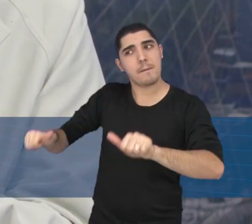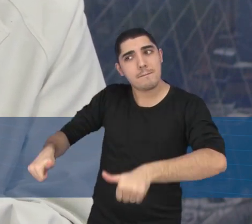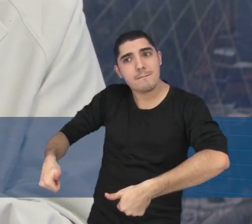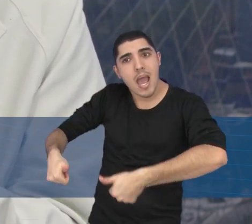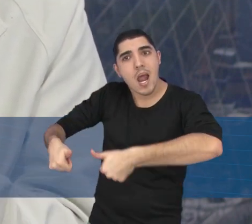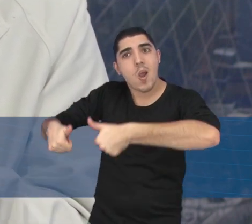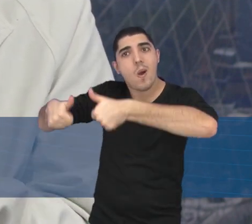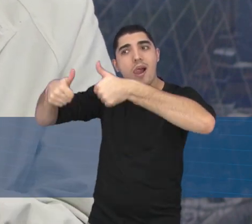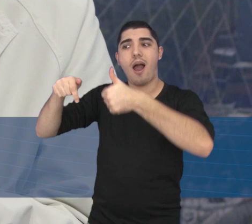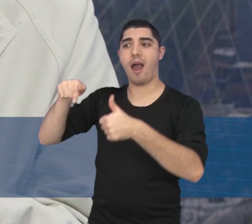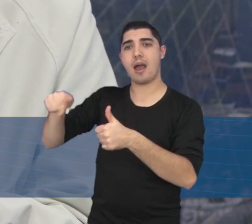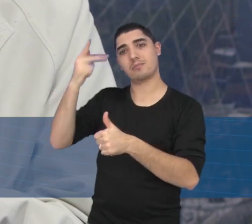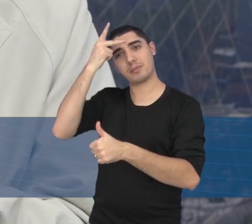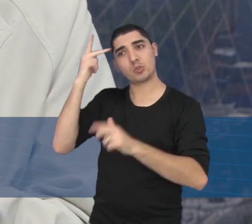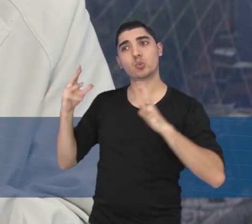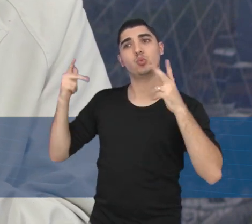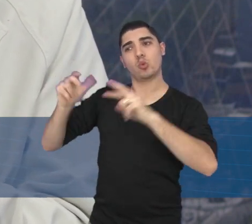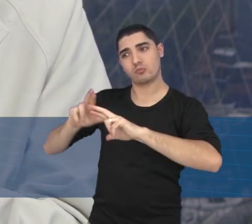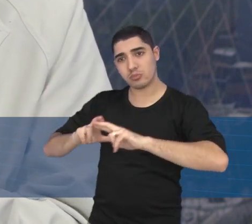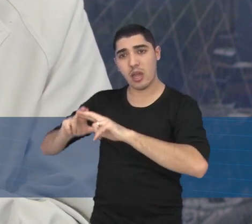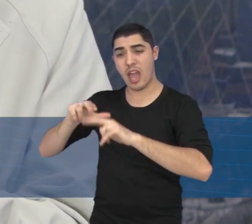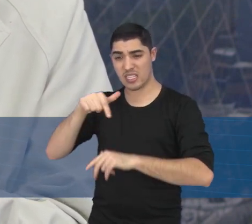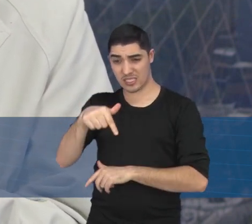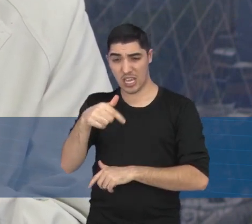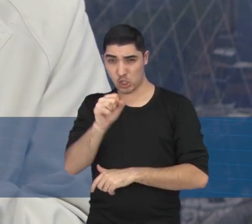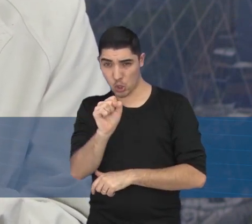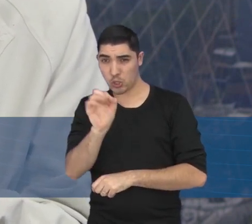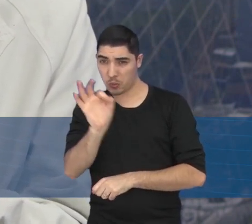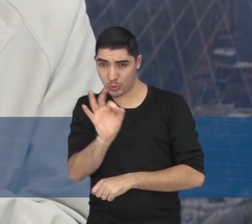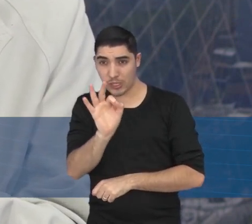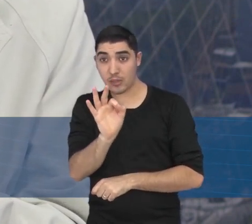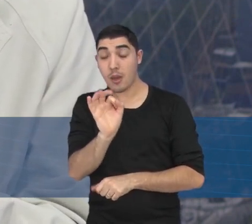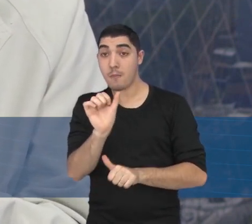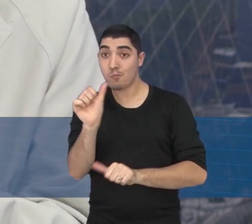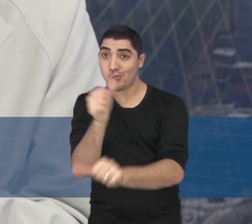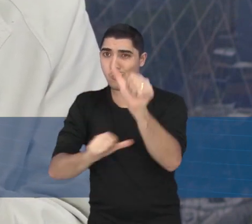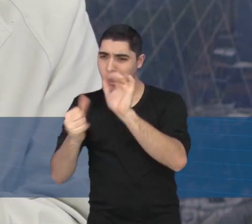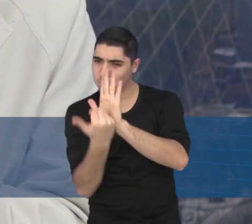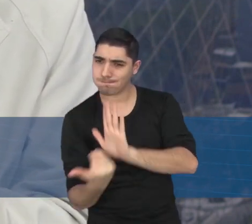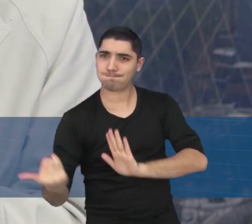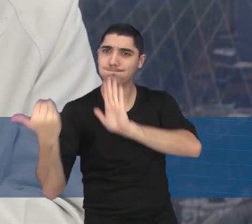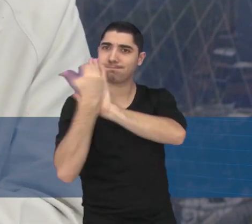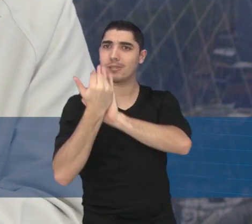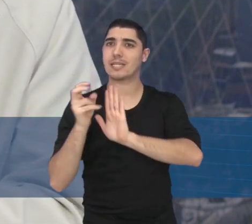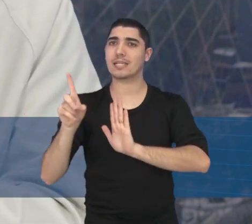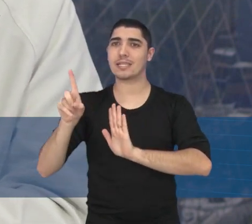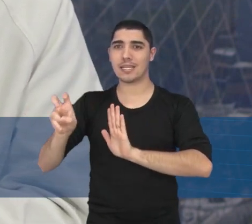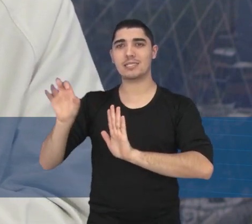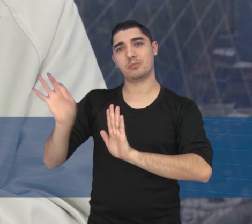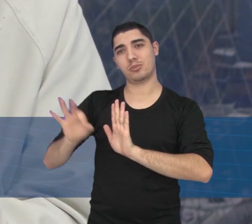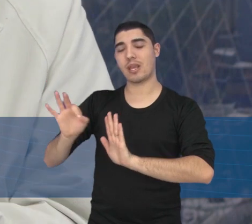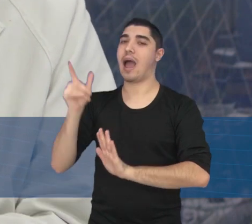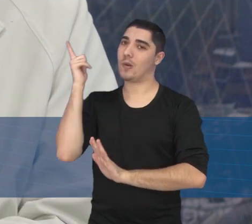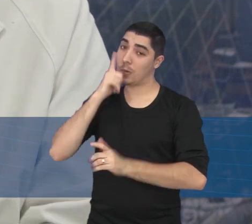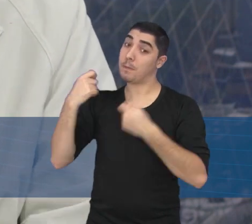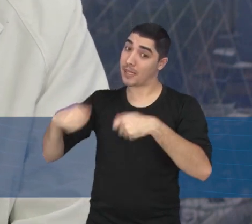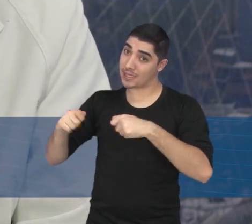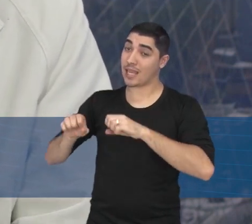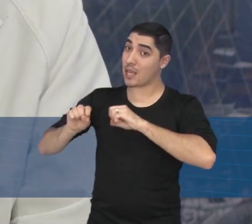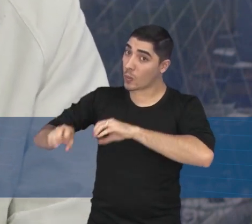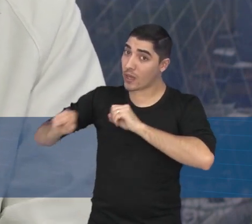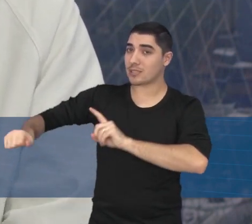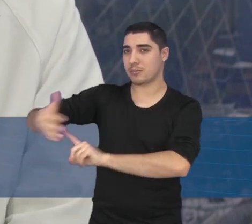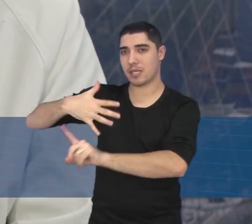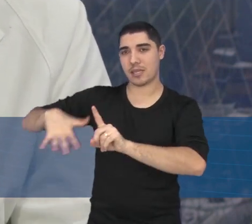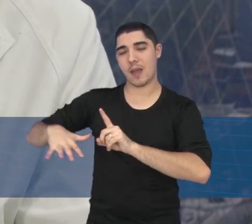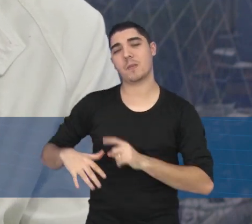esses números e a gente passar desses 7% a 8%, passar para 15%. Isso é só um problema de educação ambiental. O